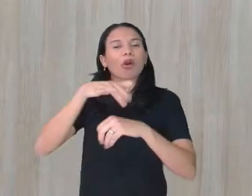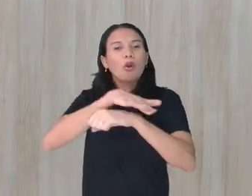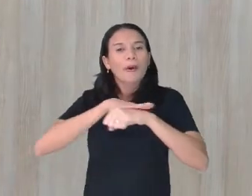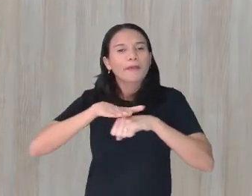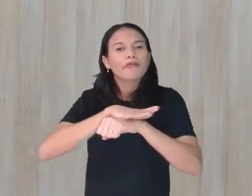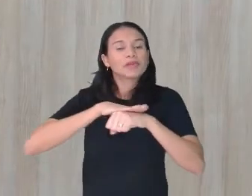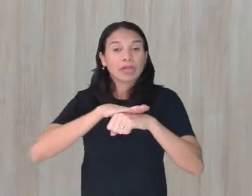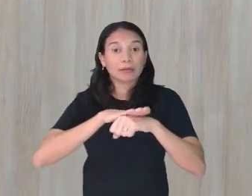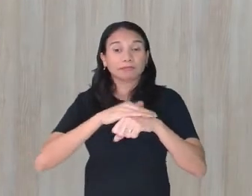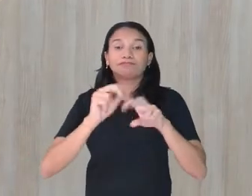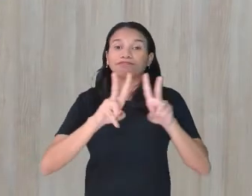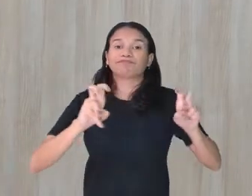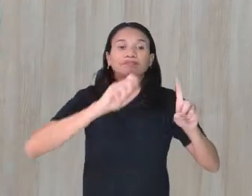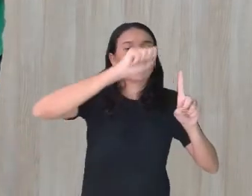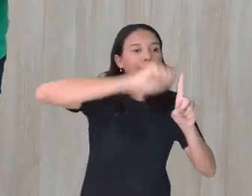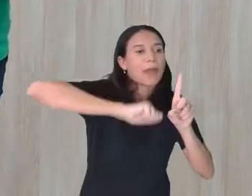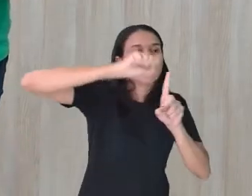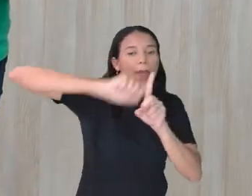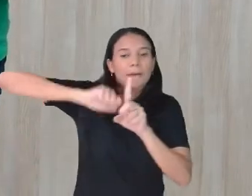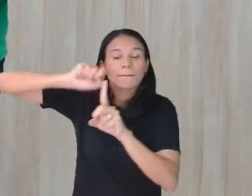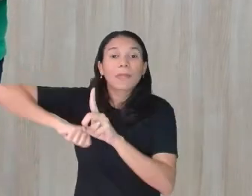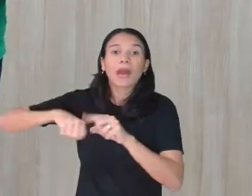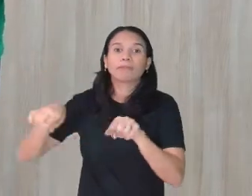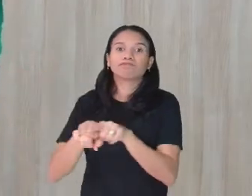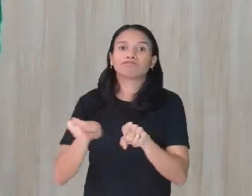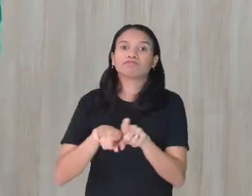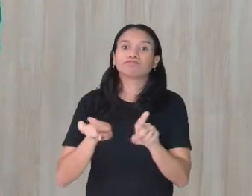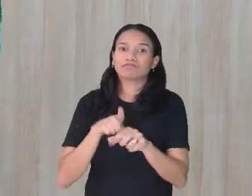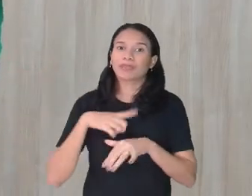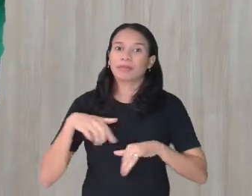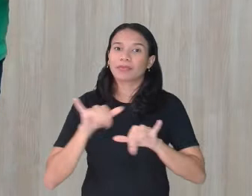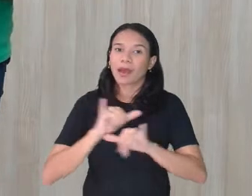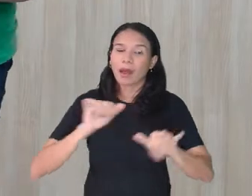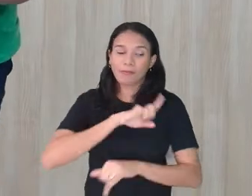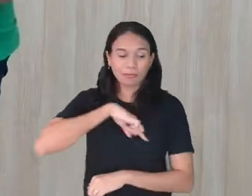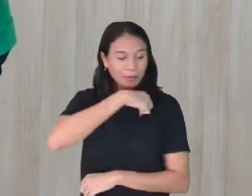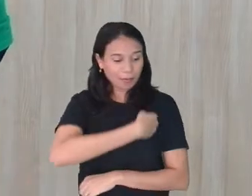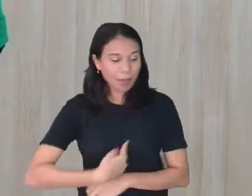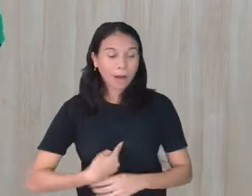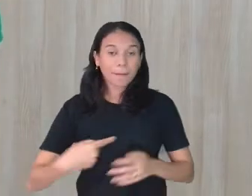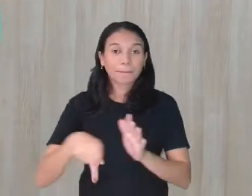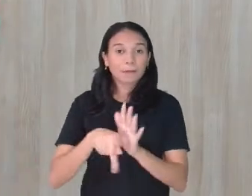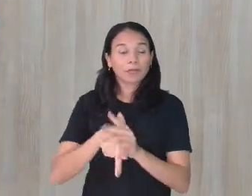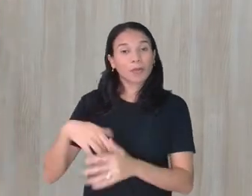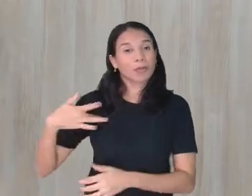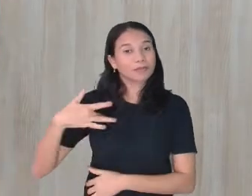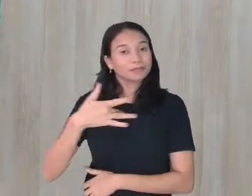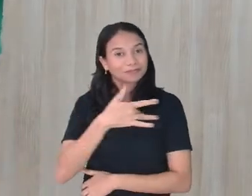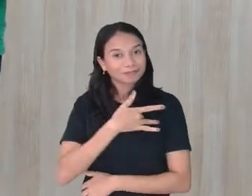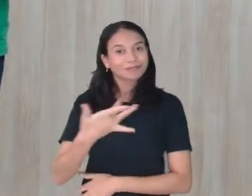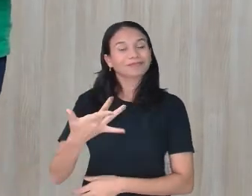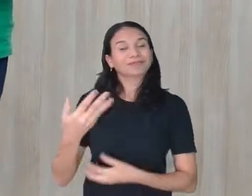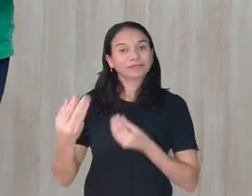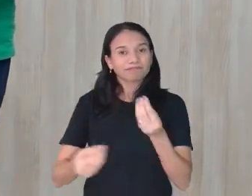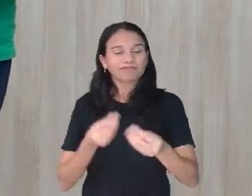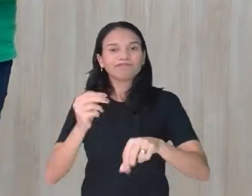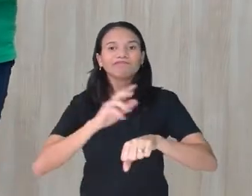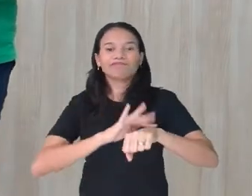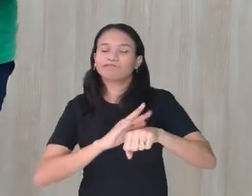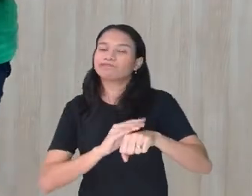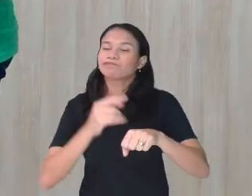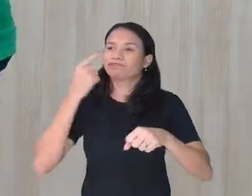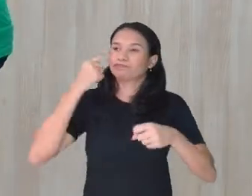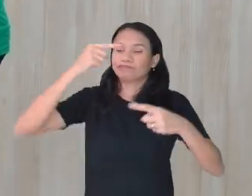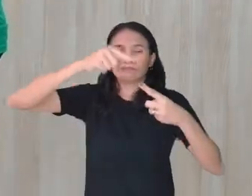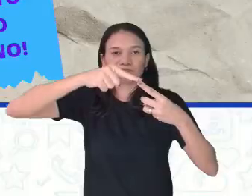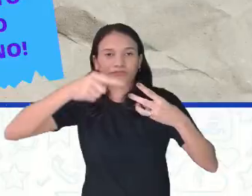a respeito de cada mês e a campanha que a Secretaria de Saúde faz em relação aí a algumas doenças, de alguns,